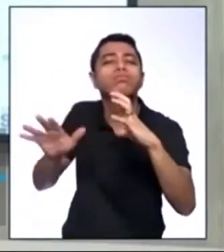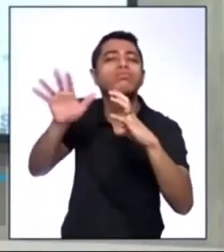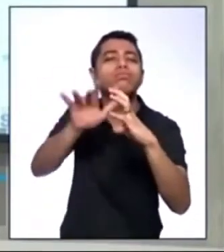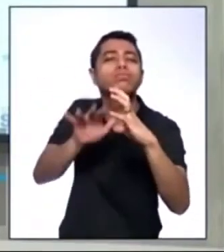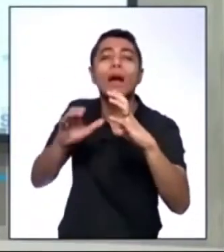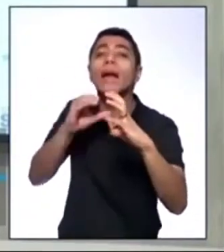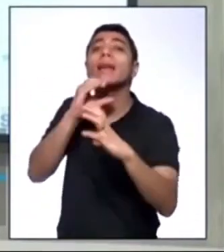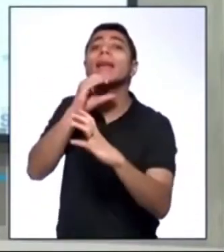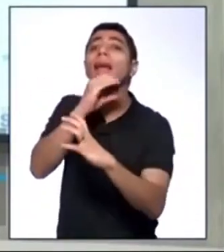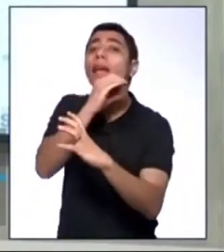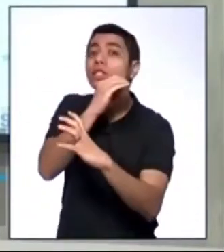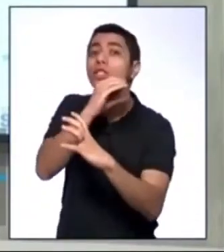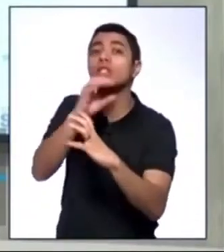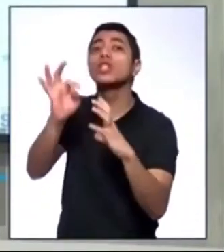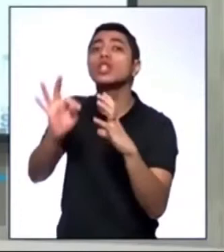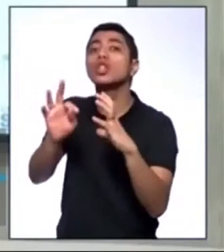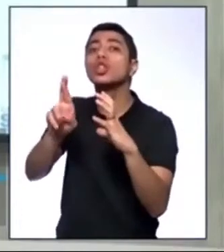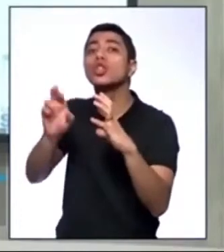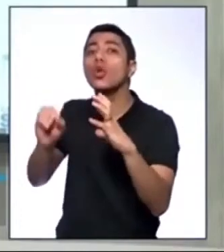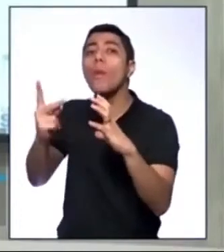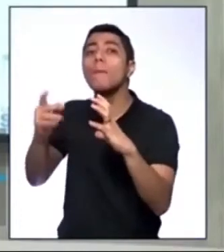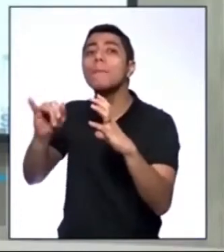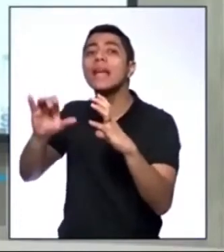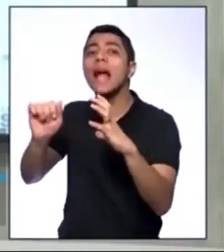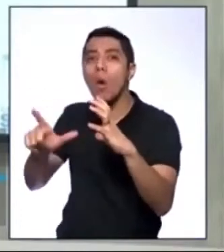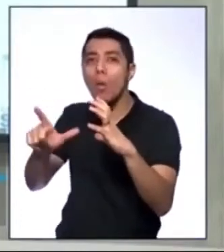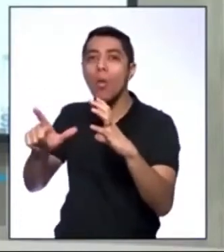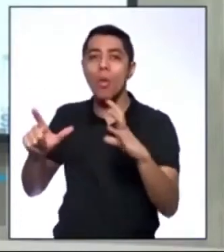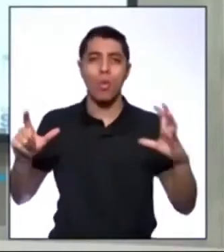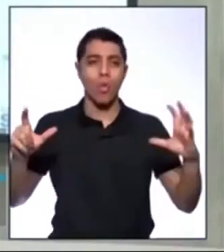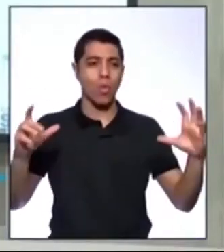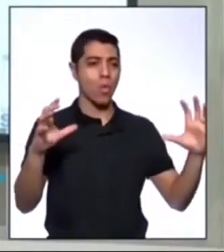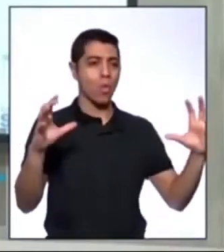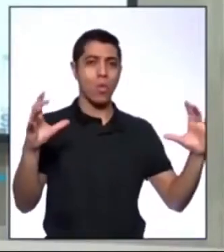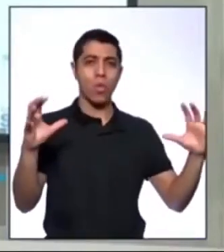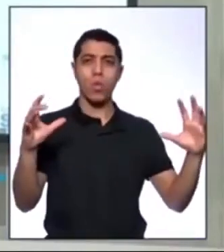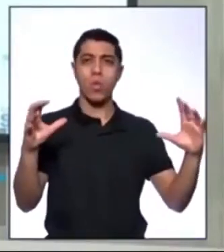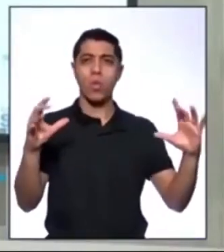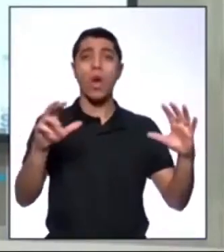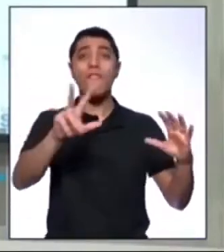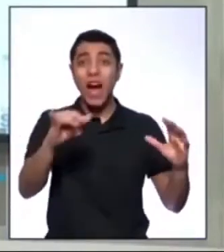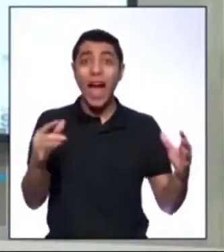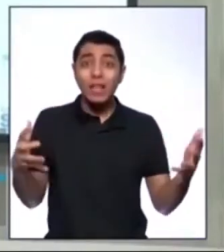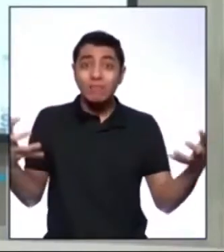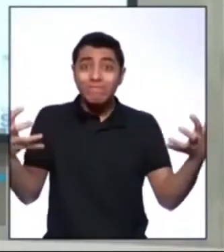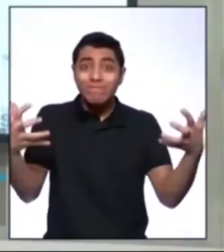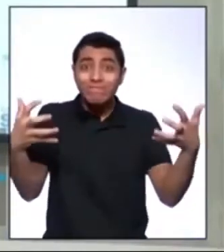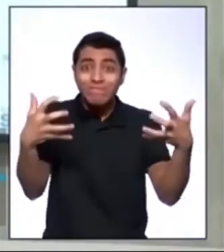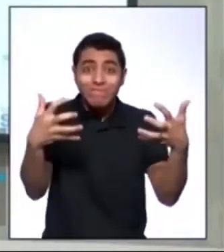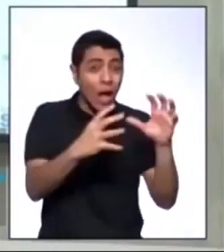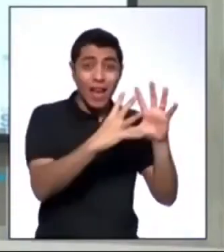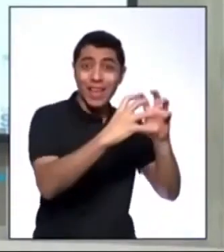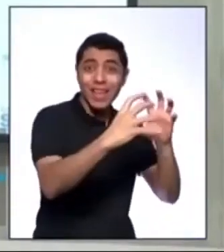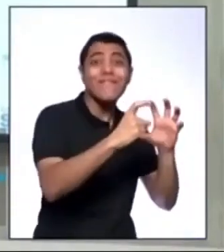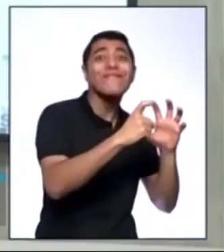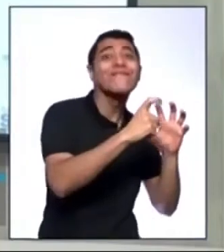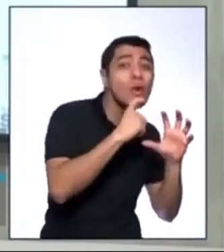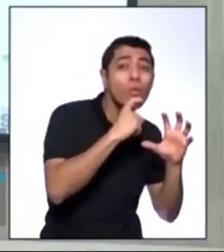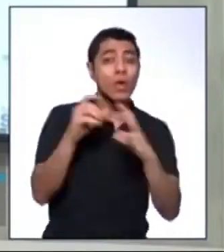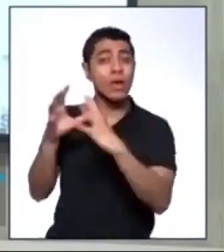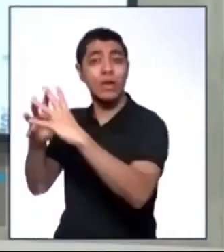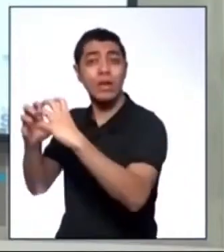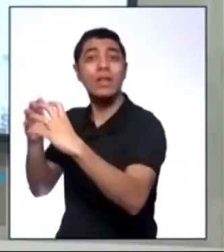tropical. Aqui nós temos a formação de uma frente fria. Quando você ouvir que uma frente fria se aproxima, espere